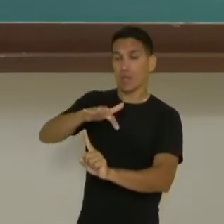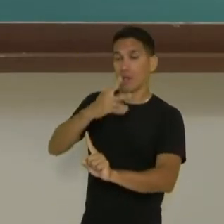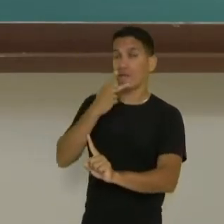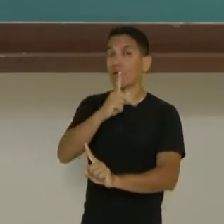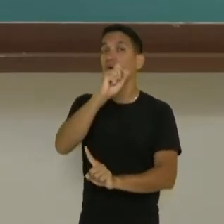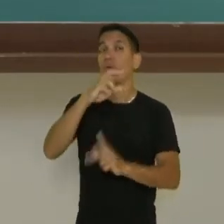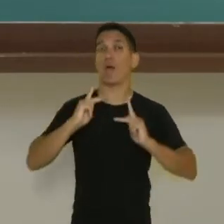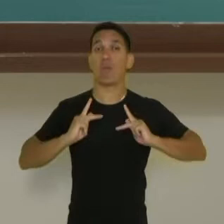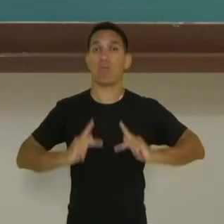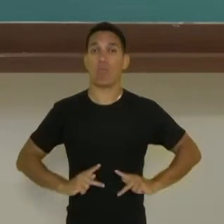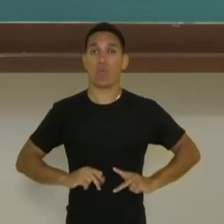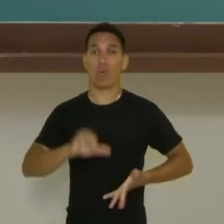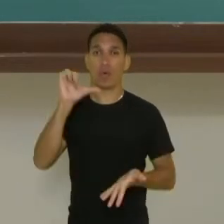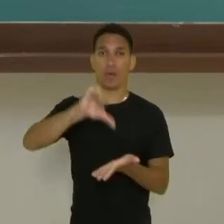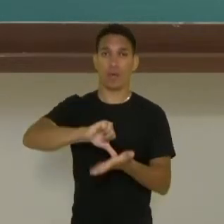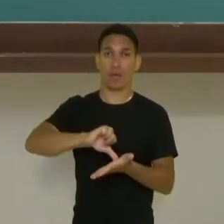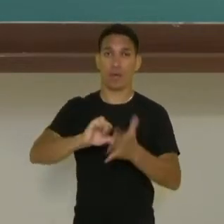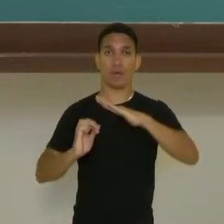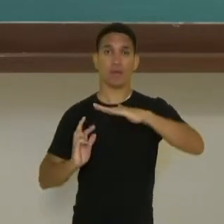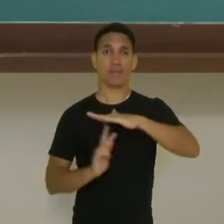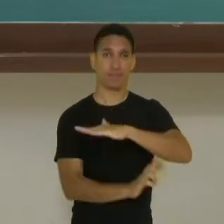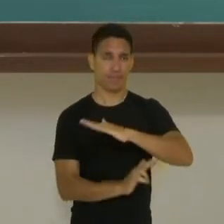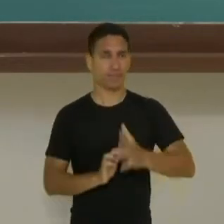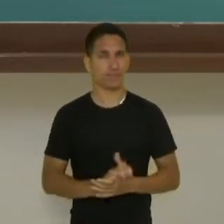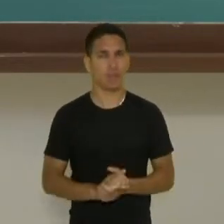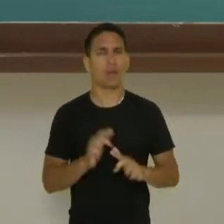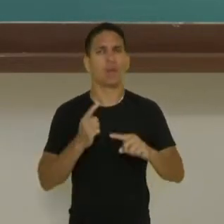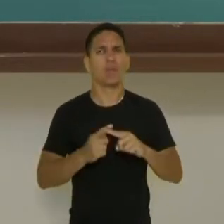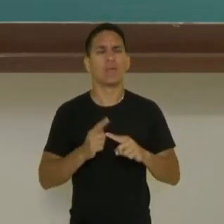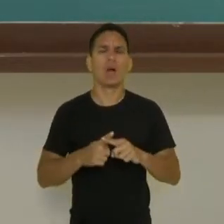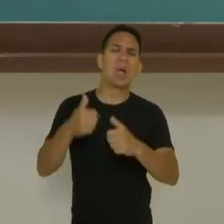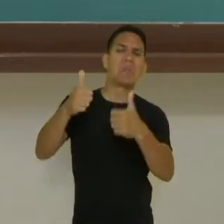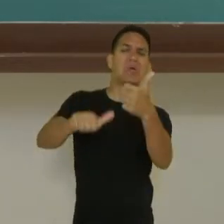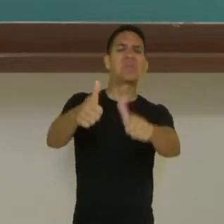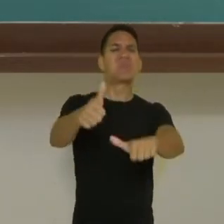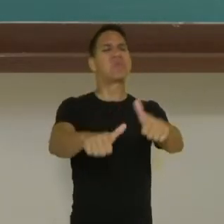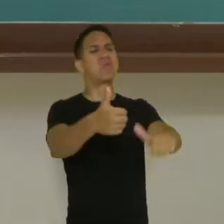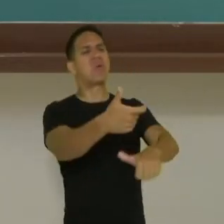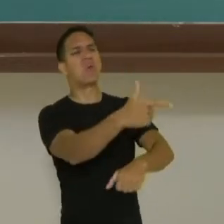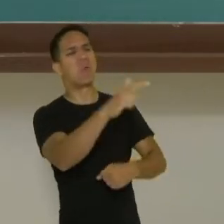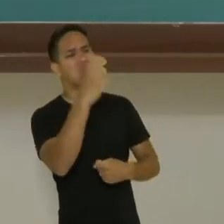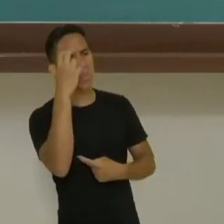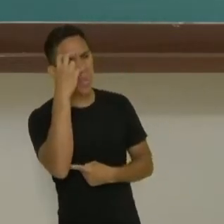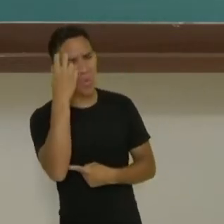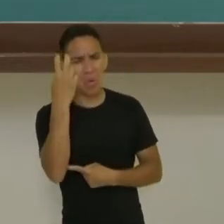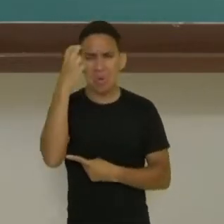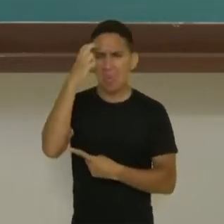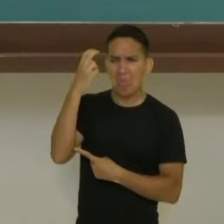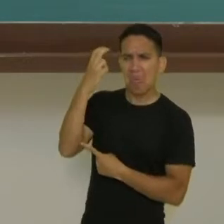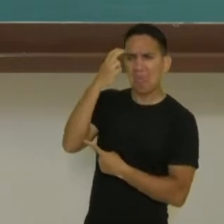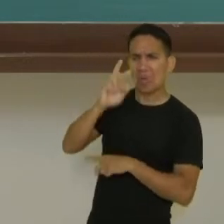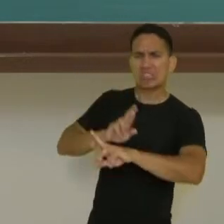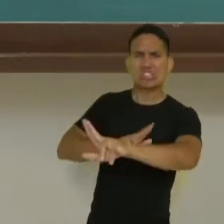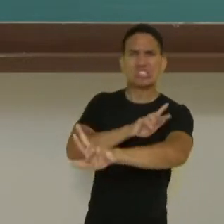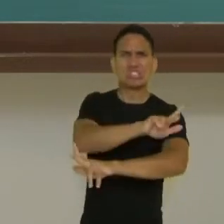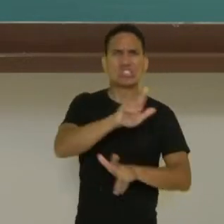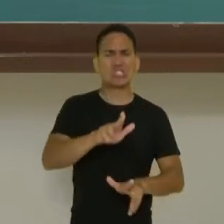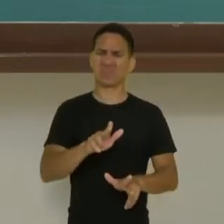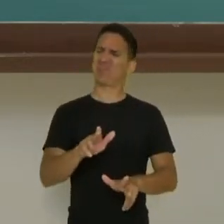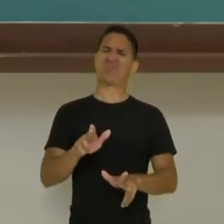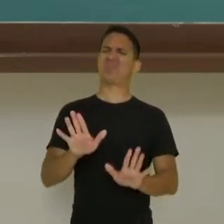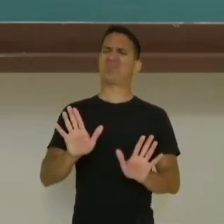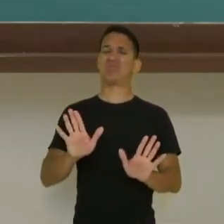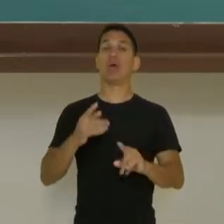de postura etnocêntrica, que julga as culturas diferentes a partir dos seus próprios valores. Ou